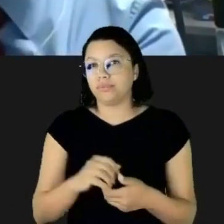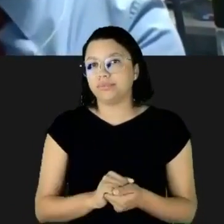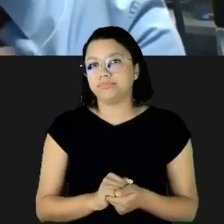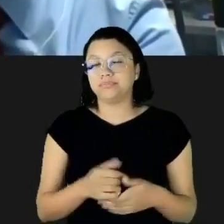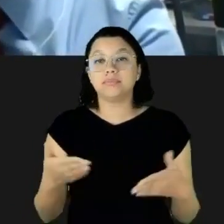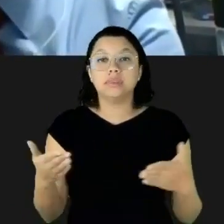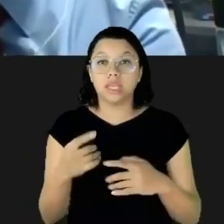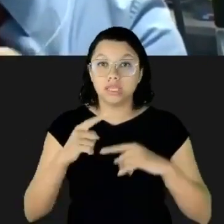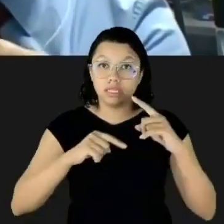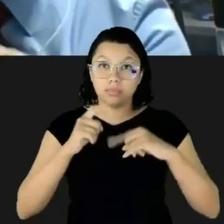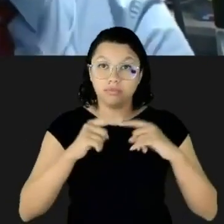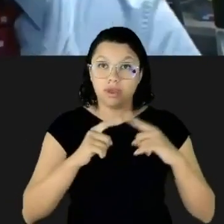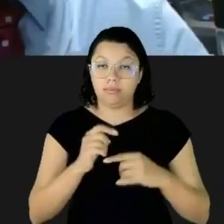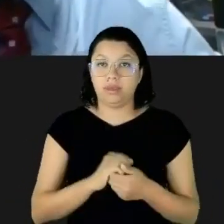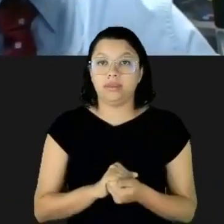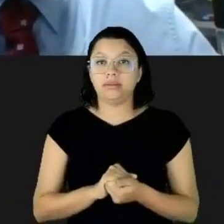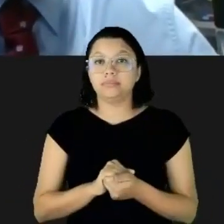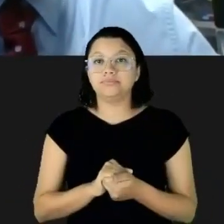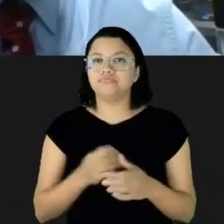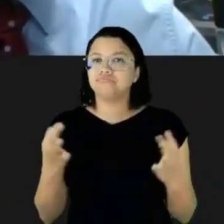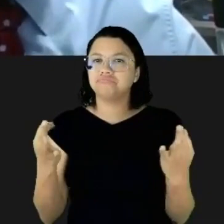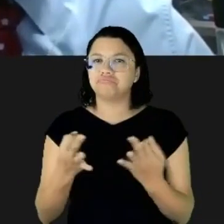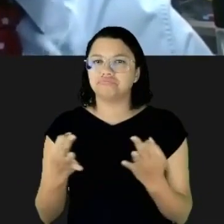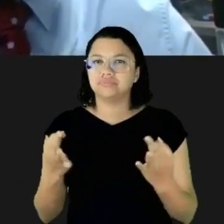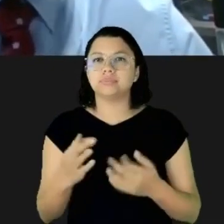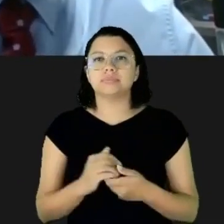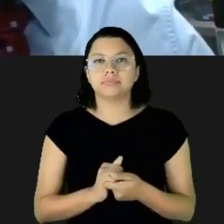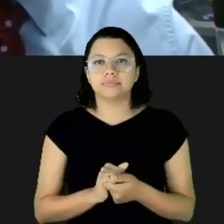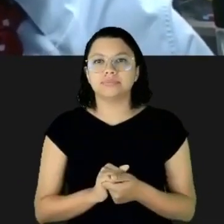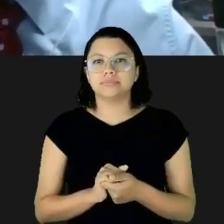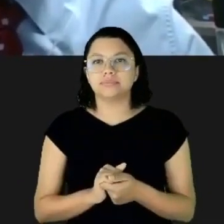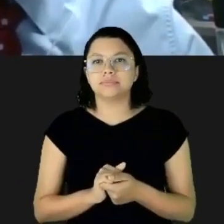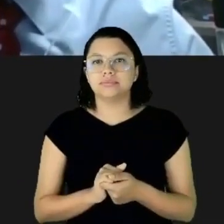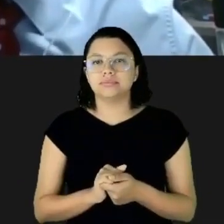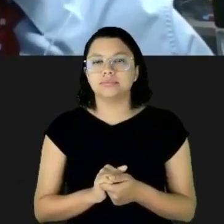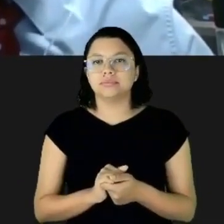essa é uma ferramenta de excelência